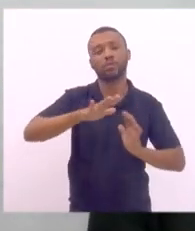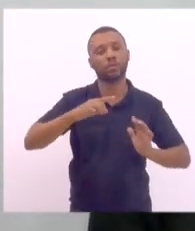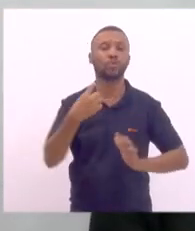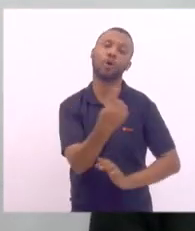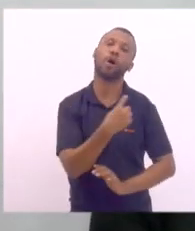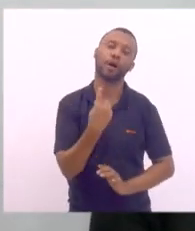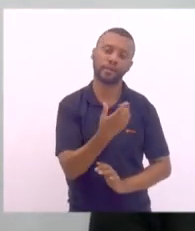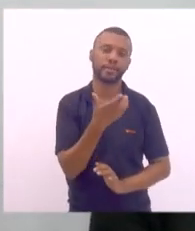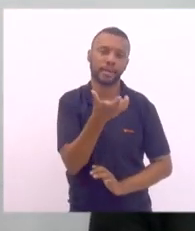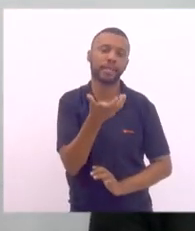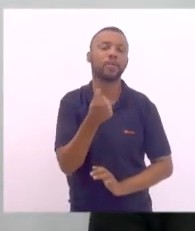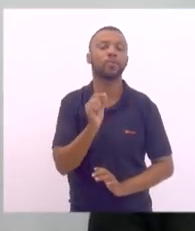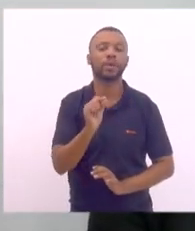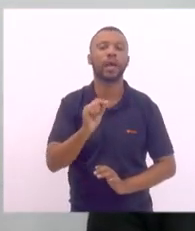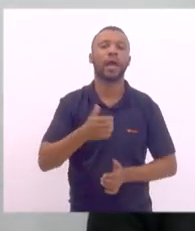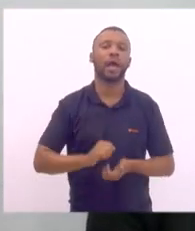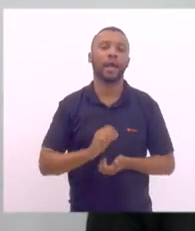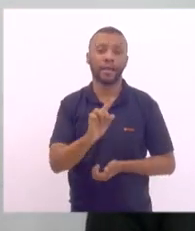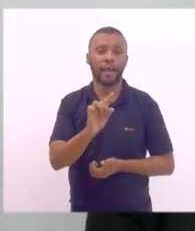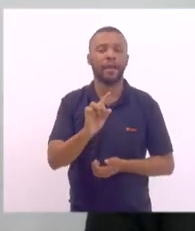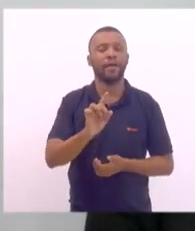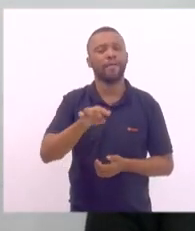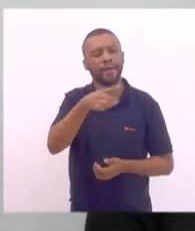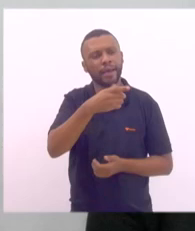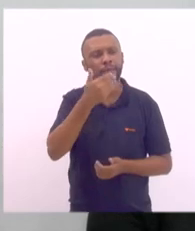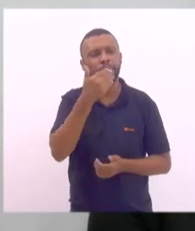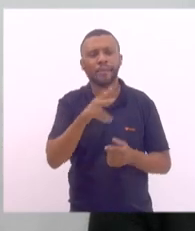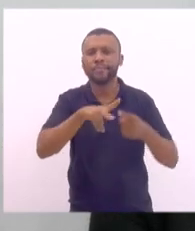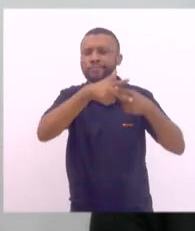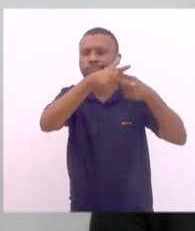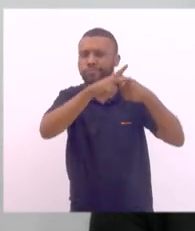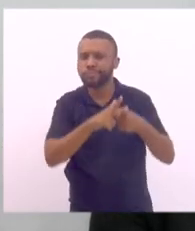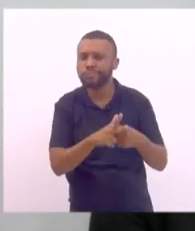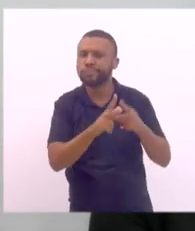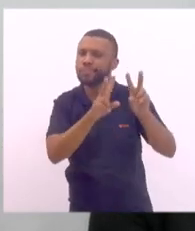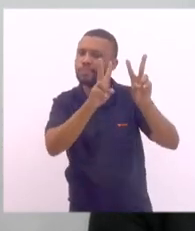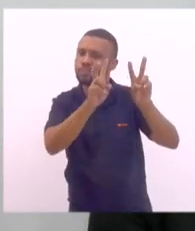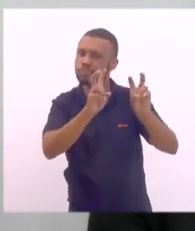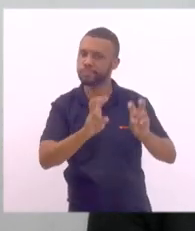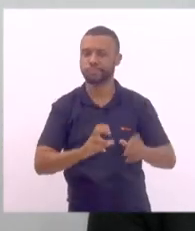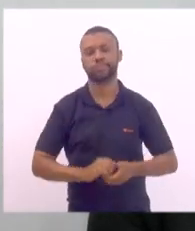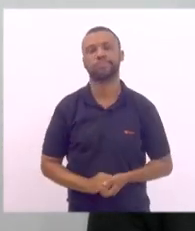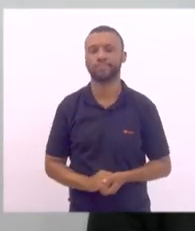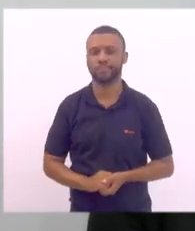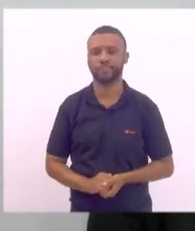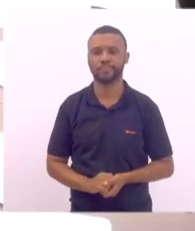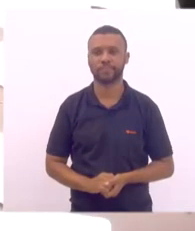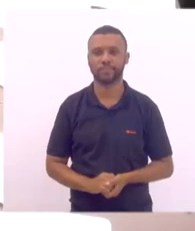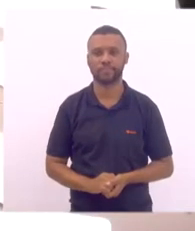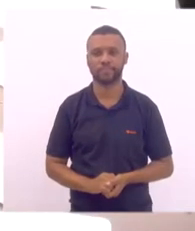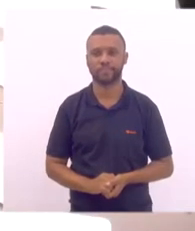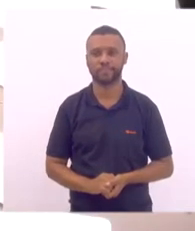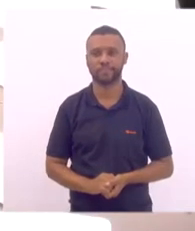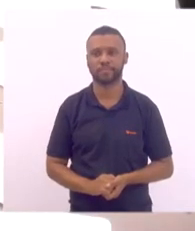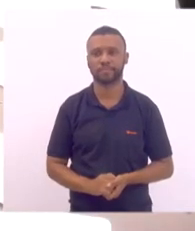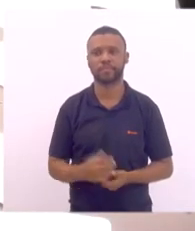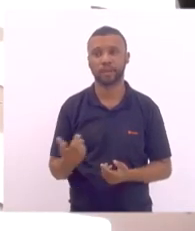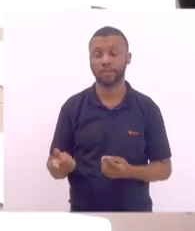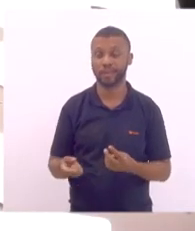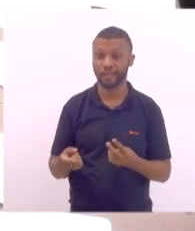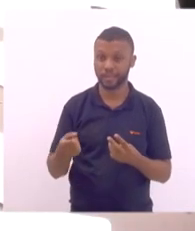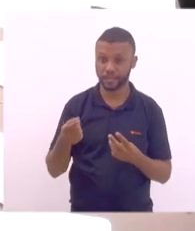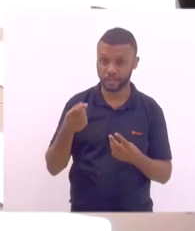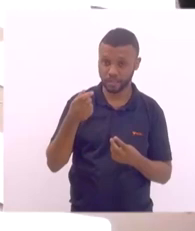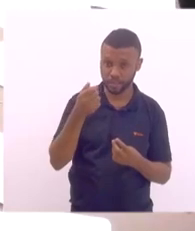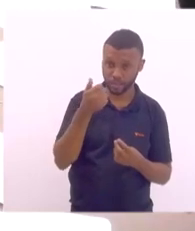queria que fosse revisto essa questão. Deixa esse ao contrário, esses 2, 3 e 14,